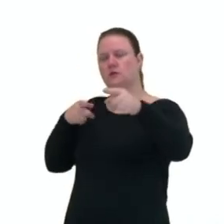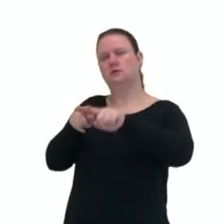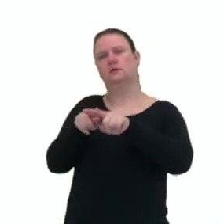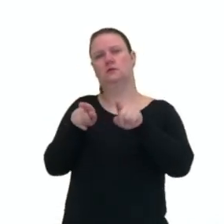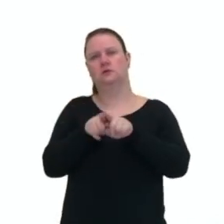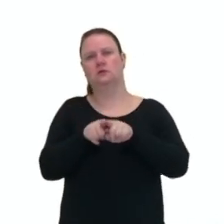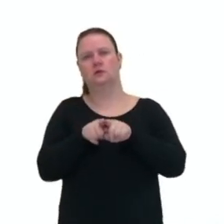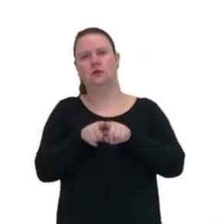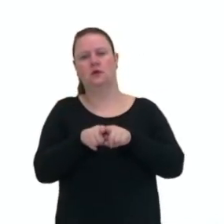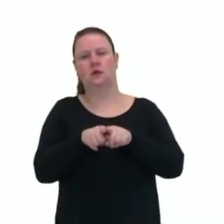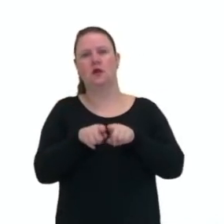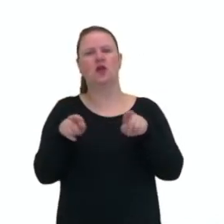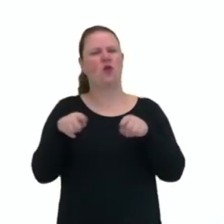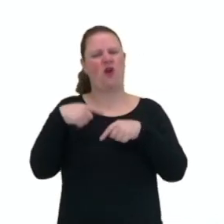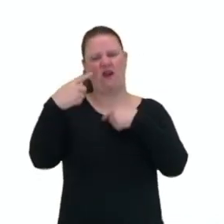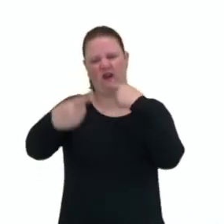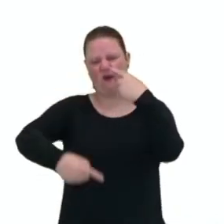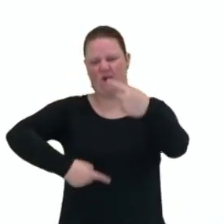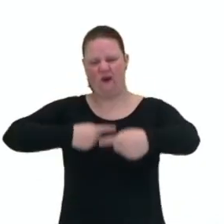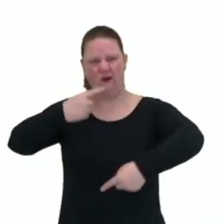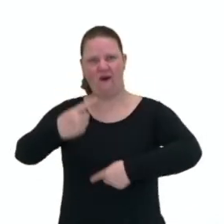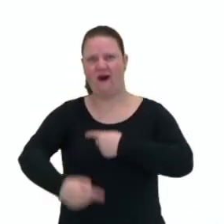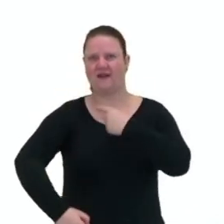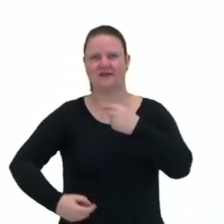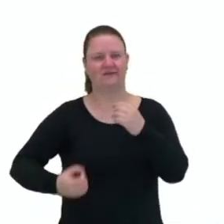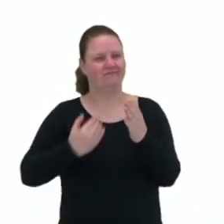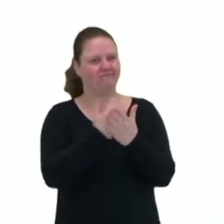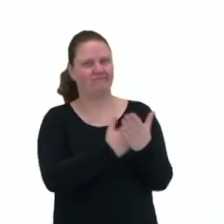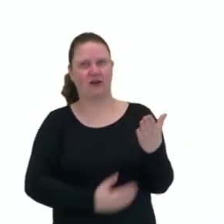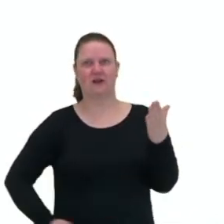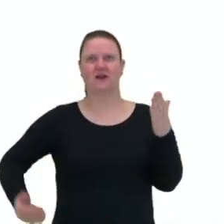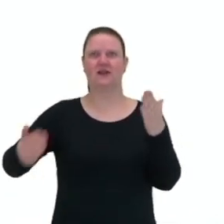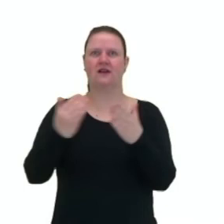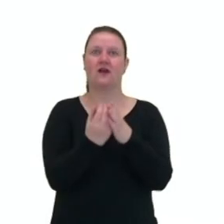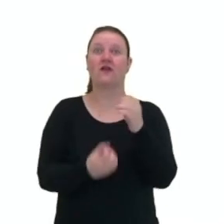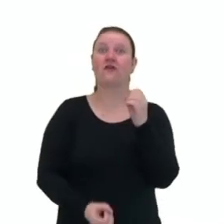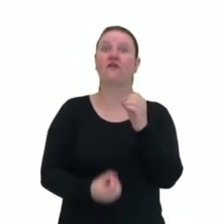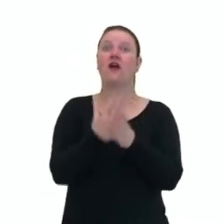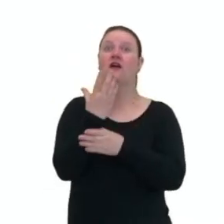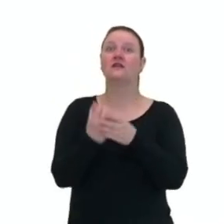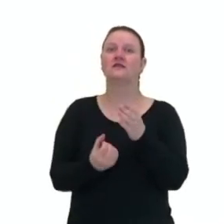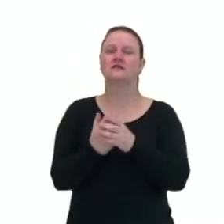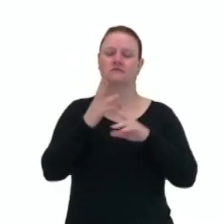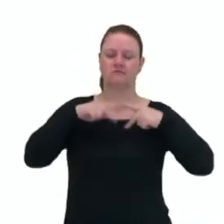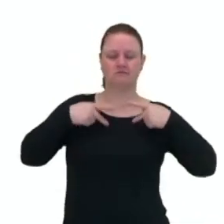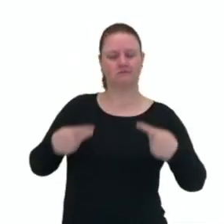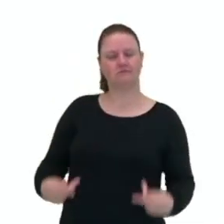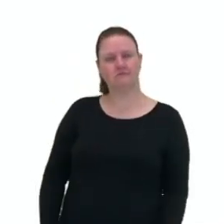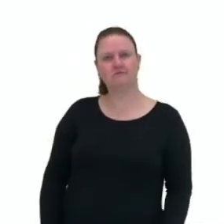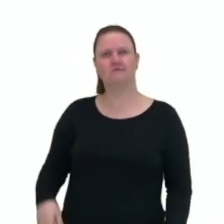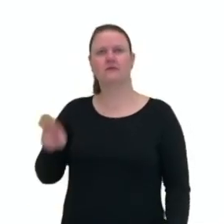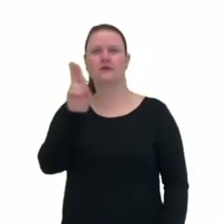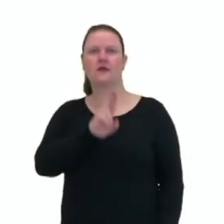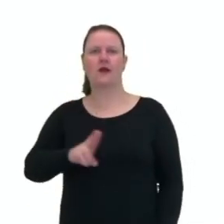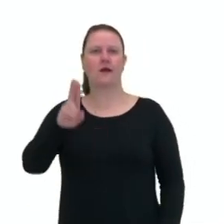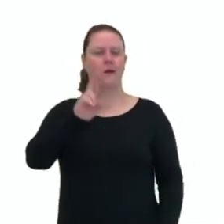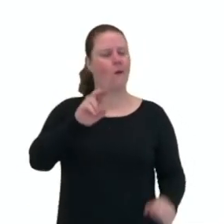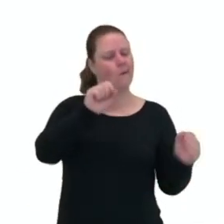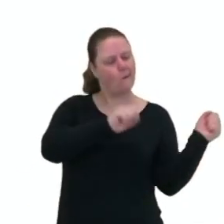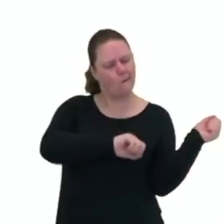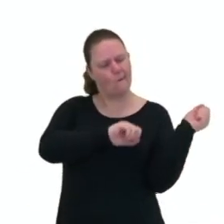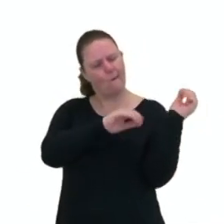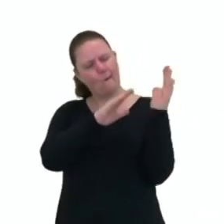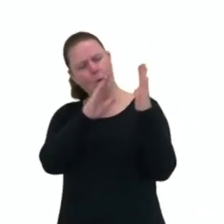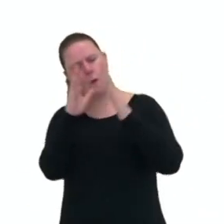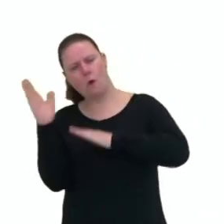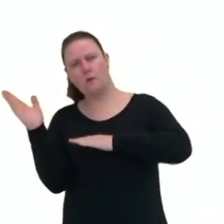a roda, é considerado uma das maiores invenções da humanidade, utilizado por um longo período da história como arma.